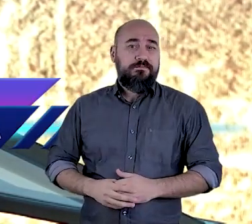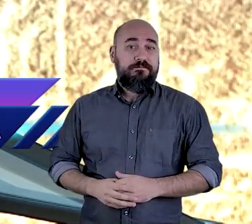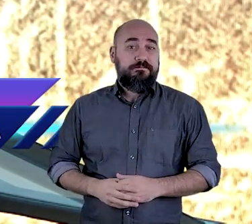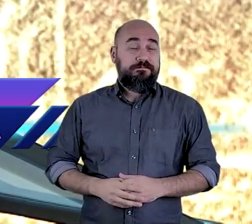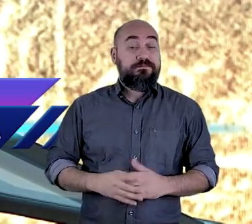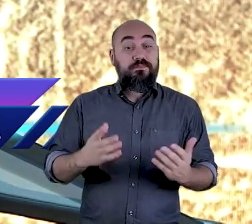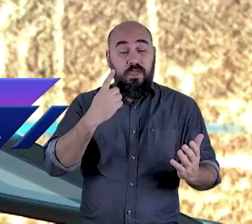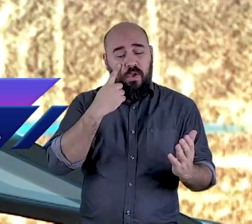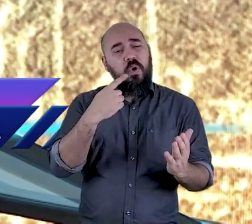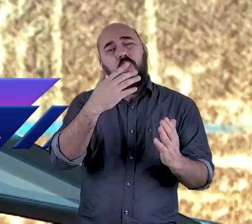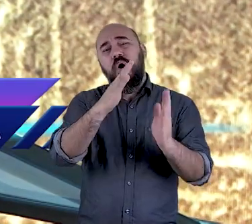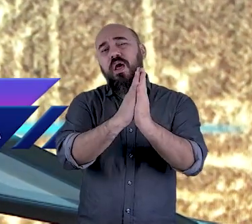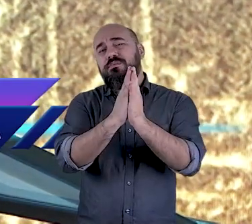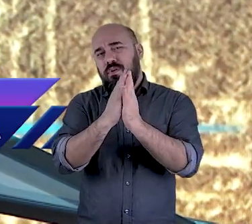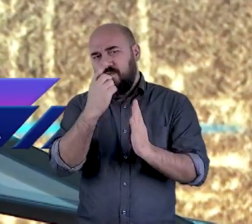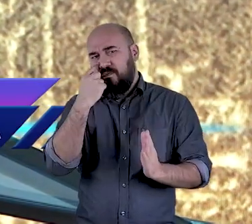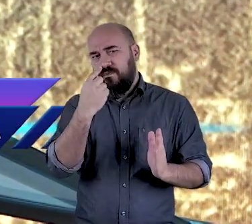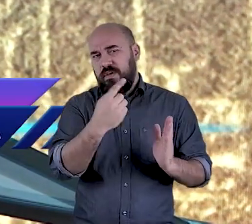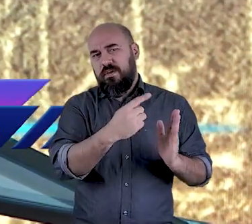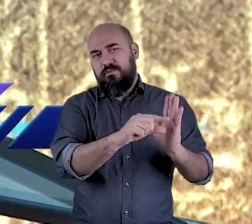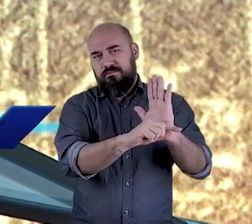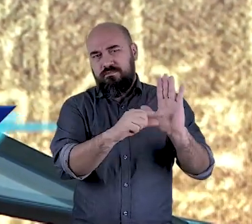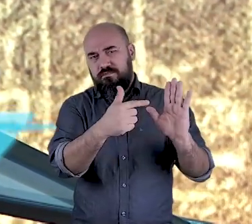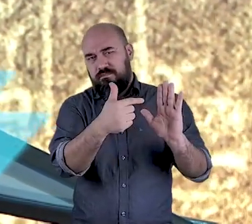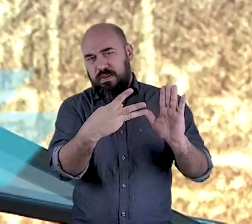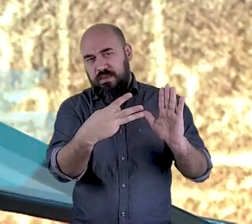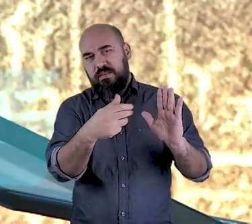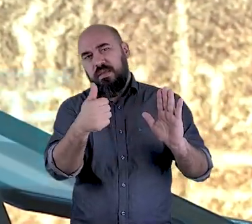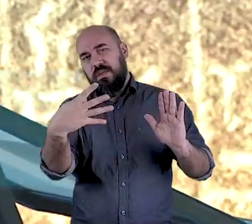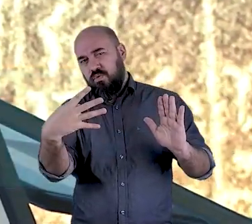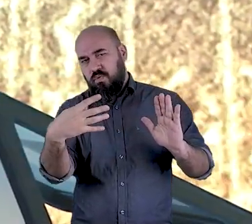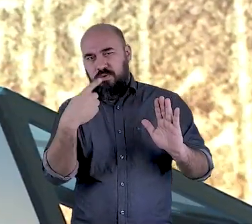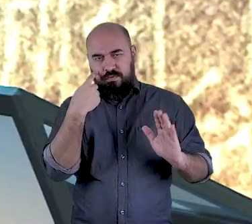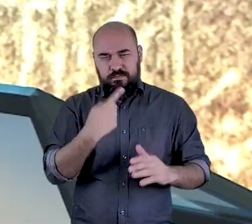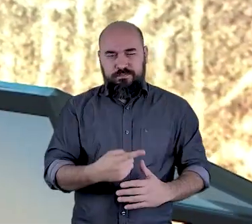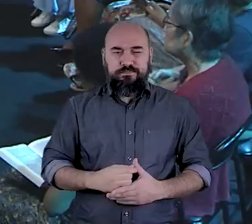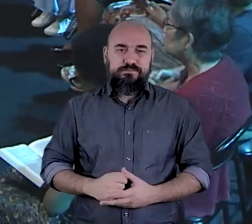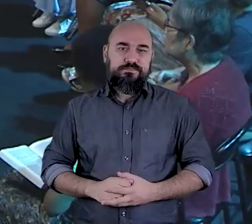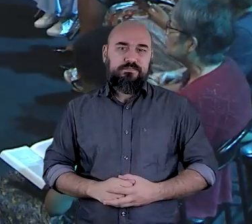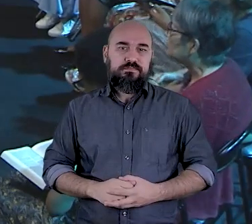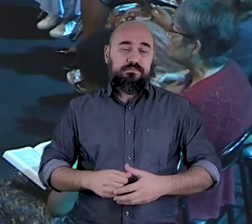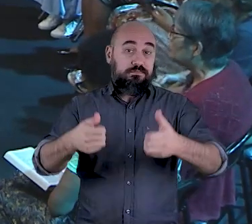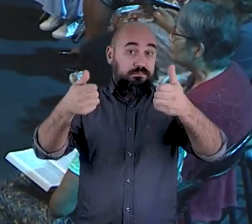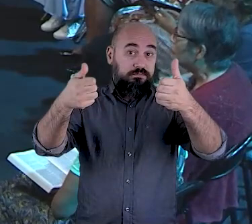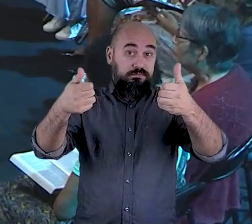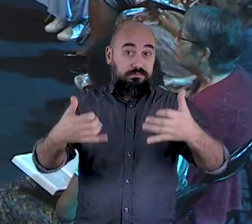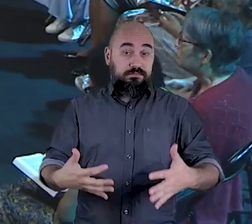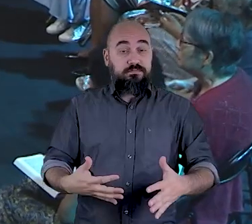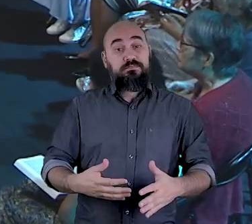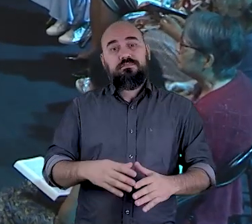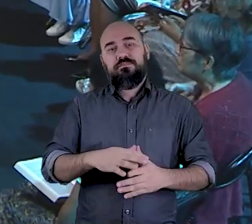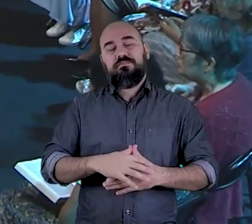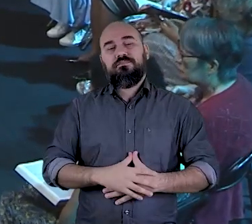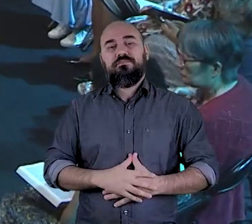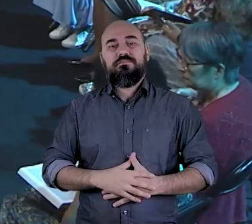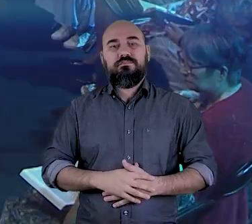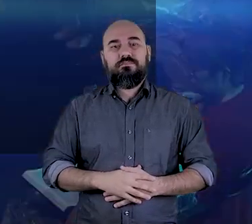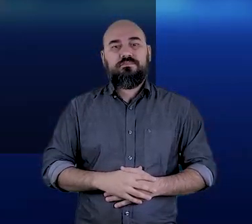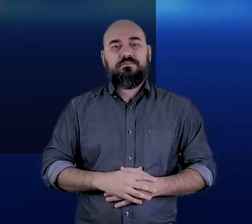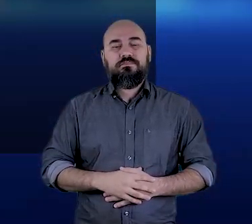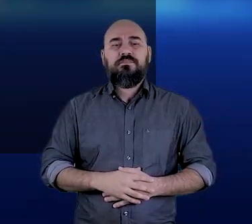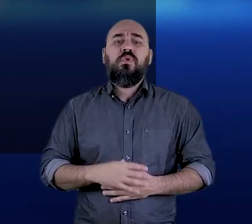desta oração Versículo 13 e 14 diz assim Daniel 93 e 14